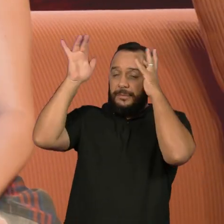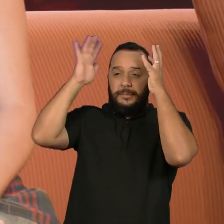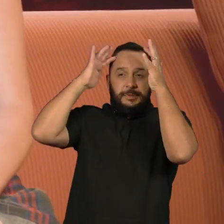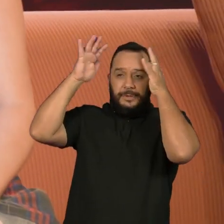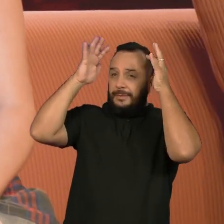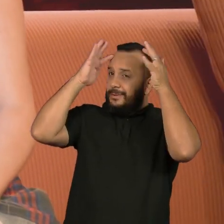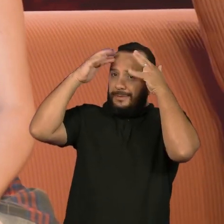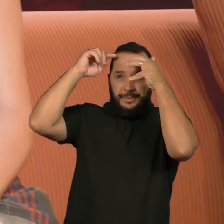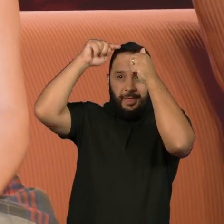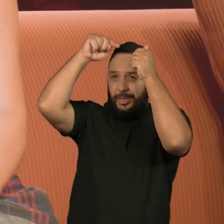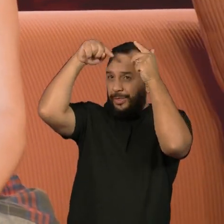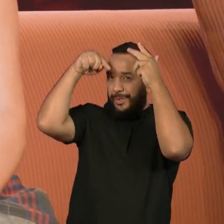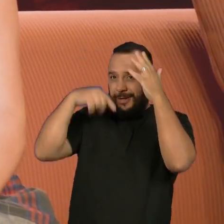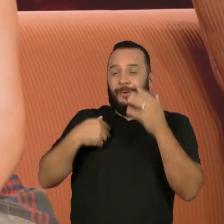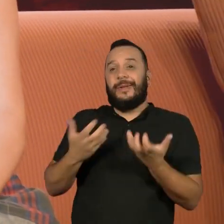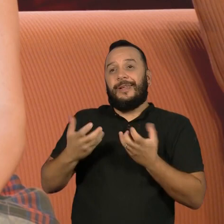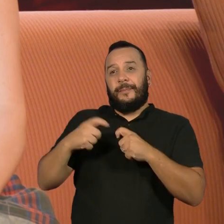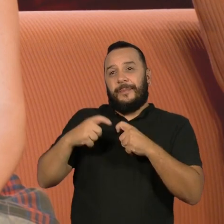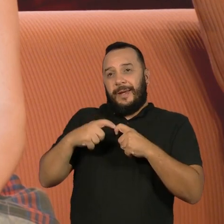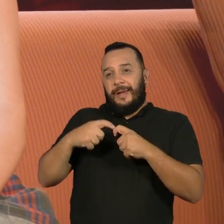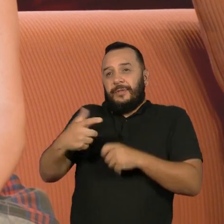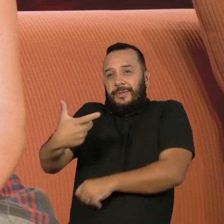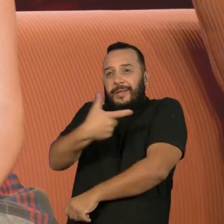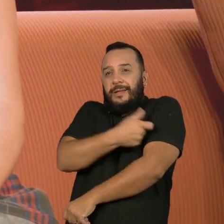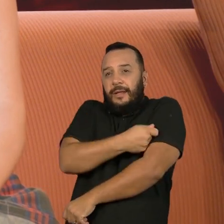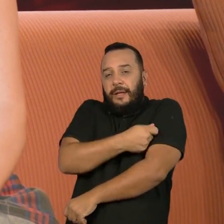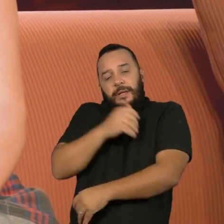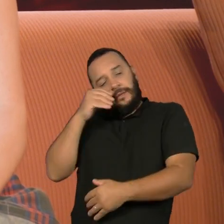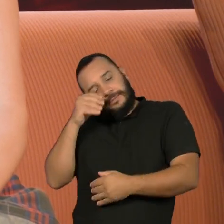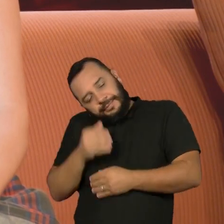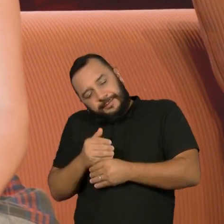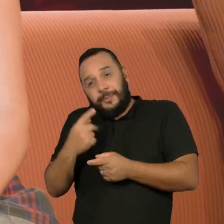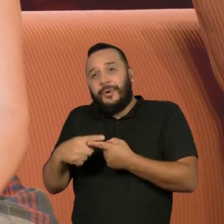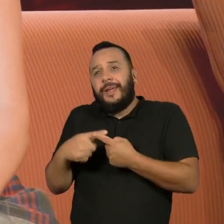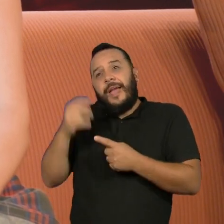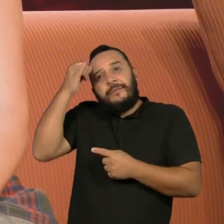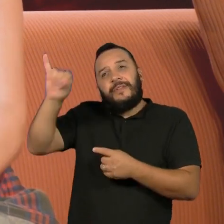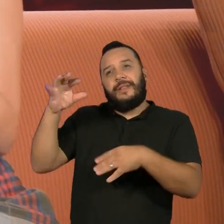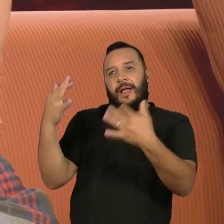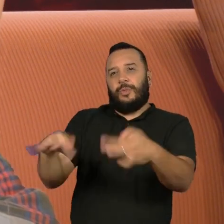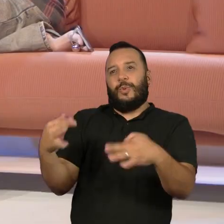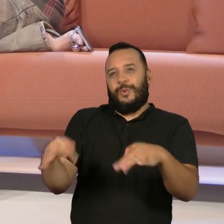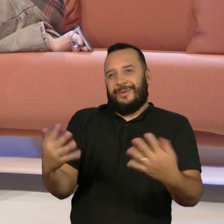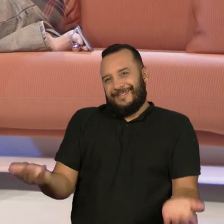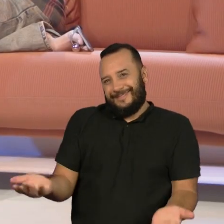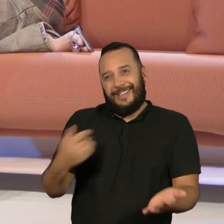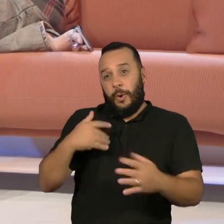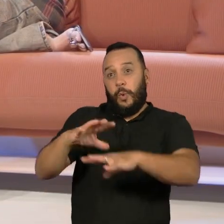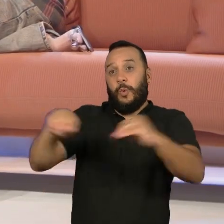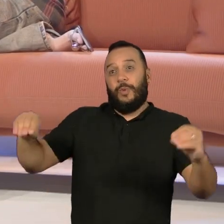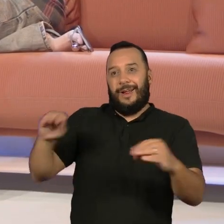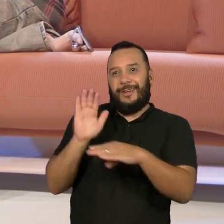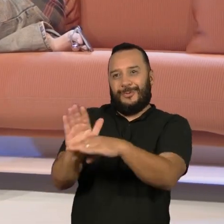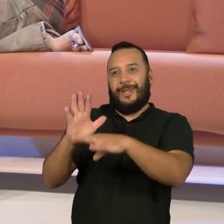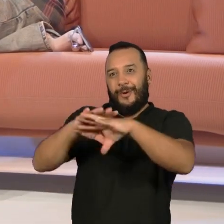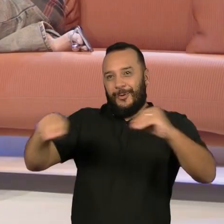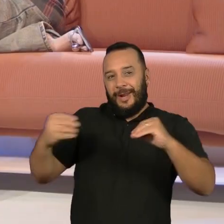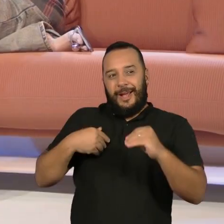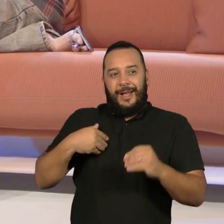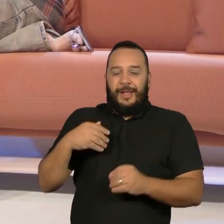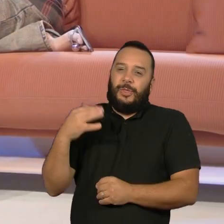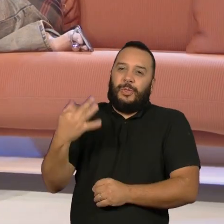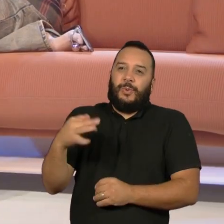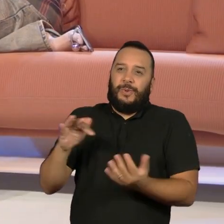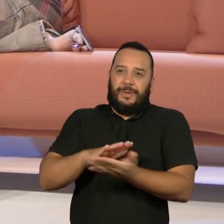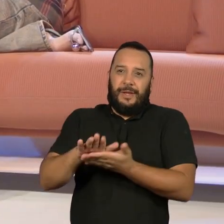coisas. Eu queria ser anestesista porque eu queria curar as pessoas sem elas sentirem dor. Nossa. E aí... O tempo passou,